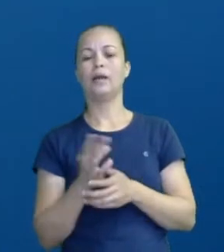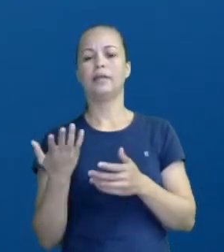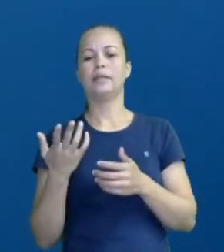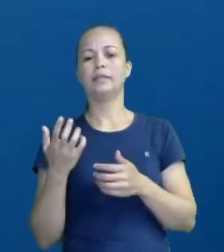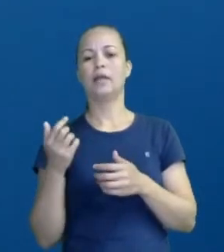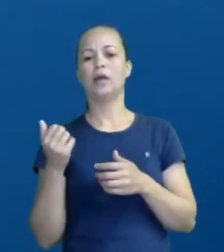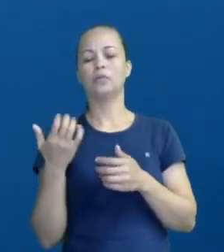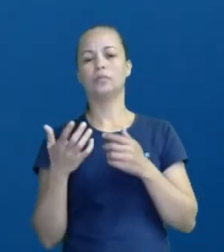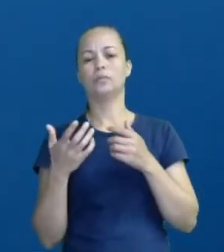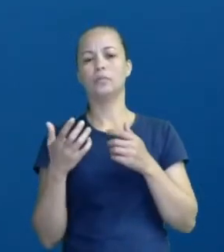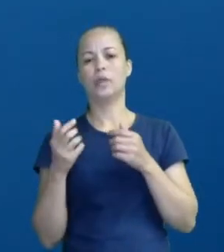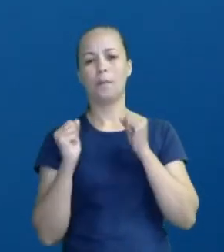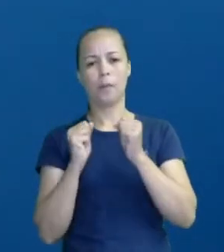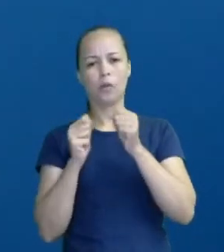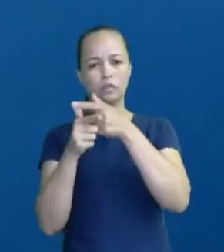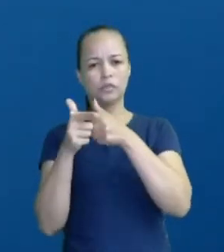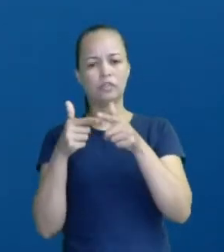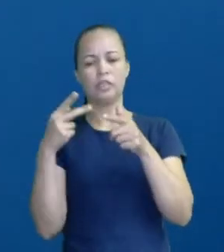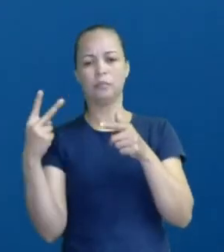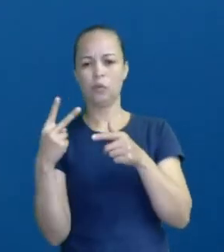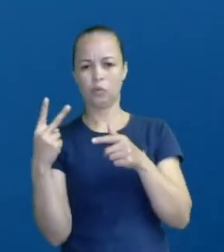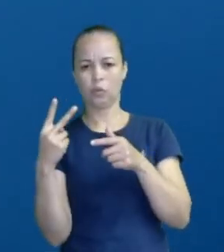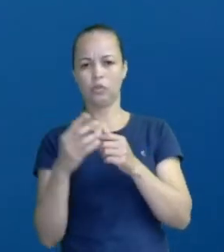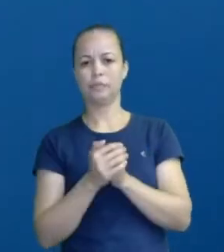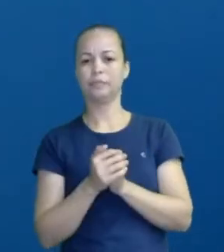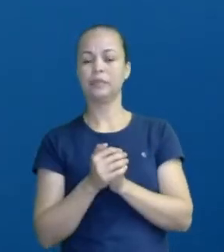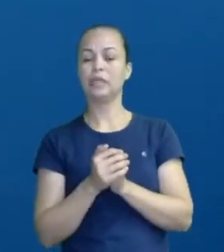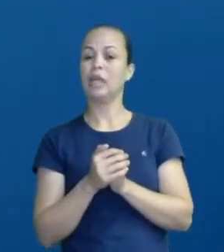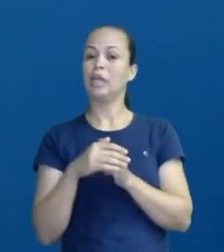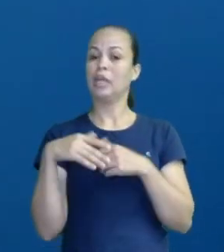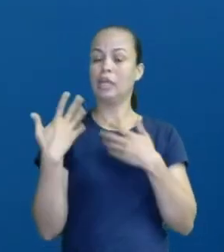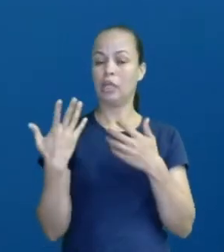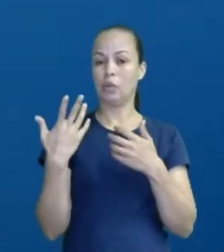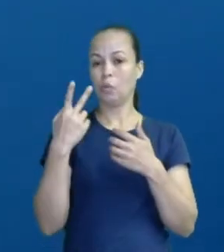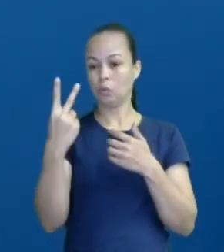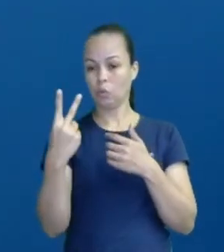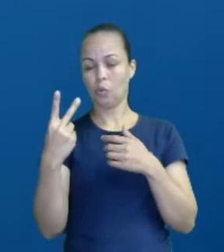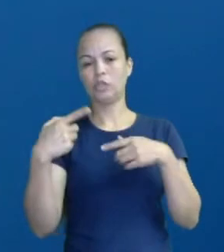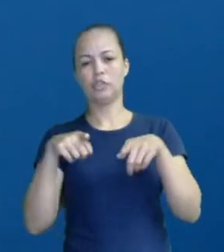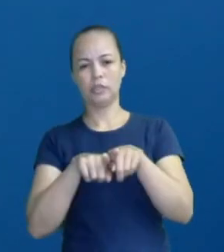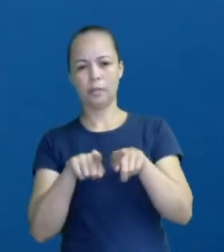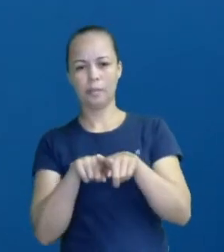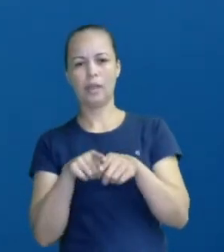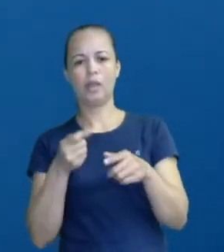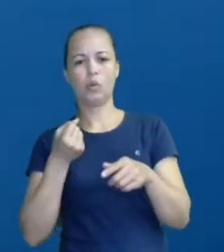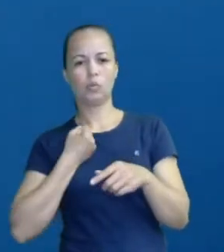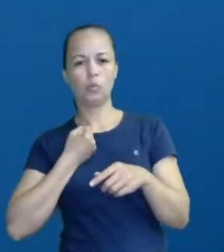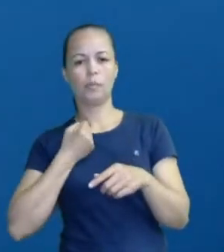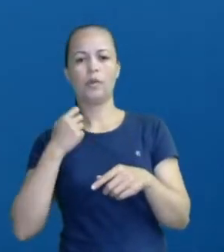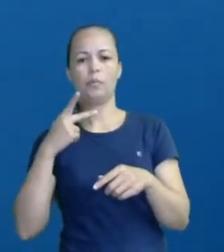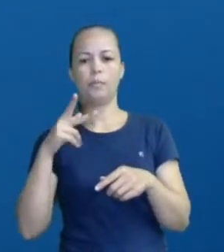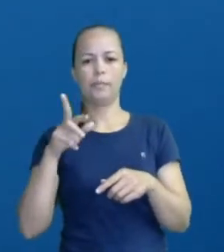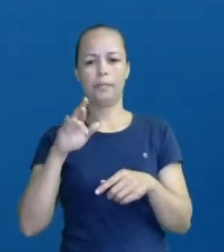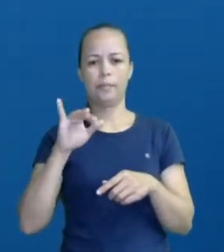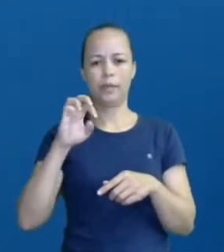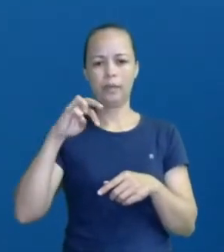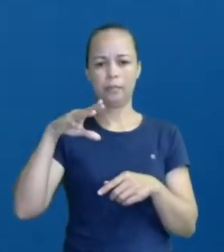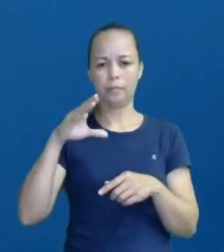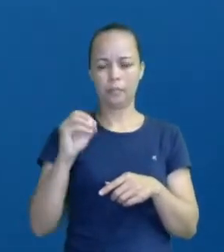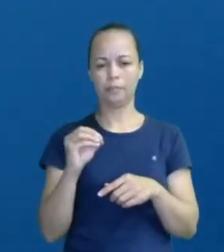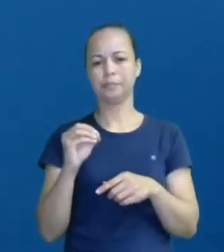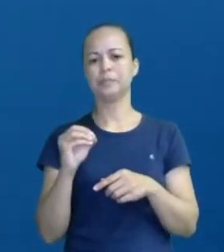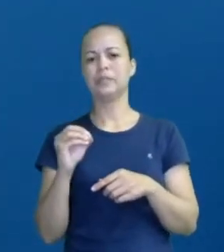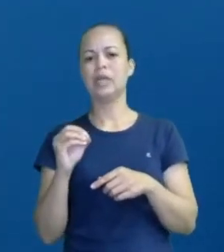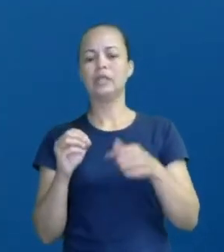dividir por 2, que é par. E o 2 também é um número primo, tá? Então, 12 dividido para 2